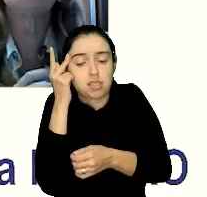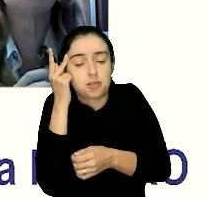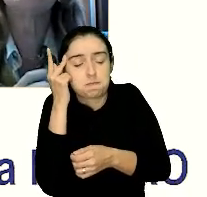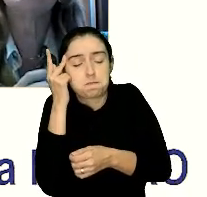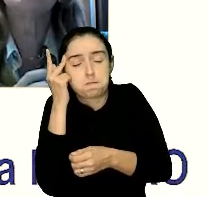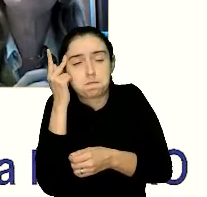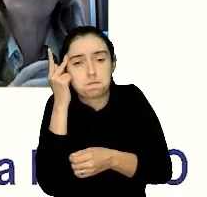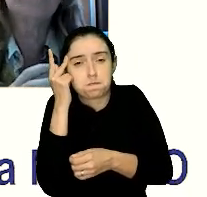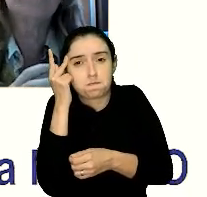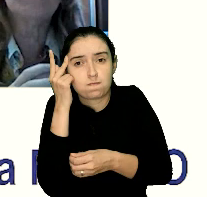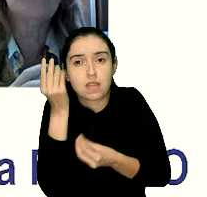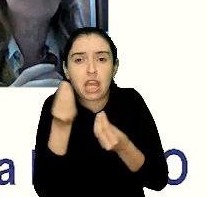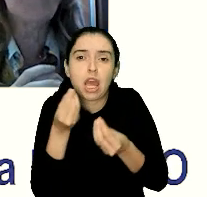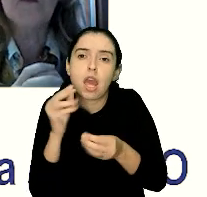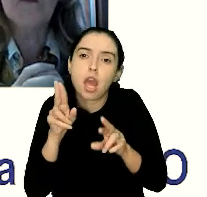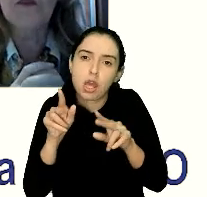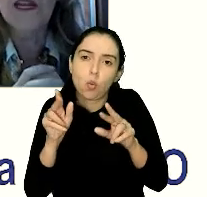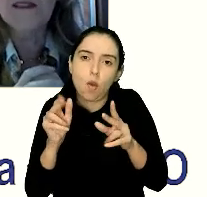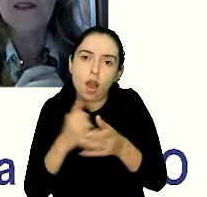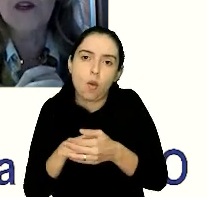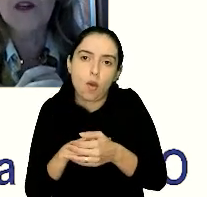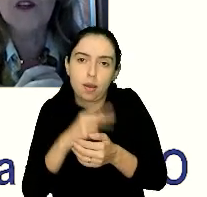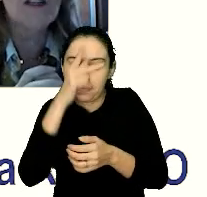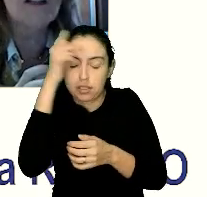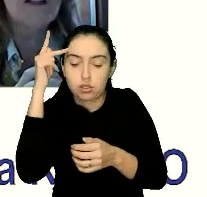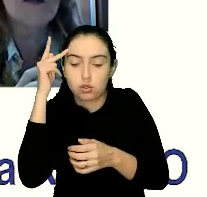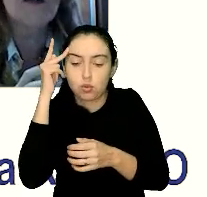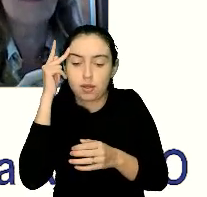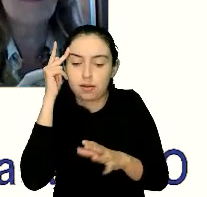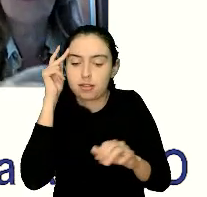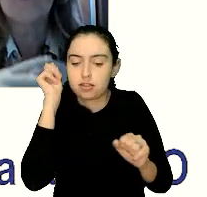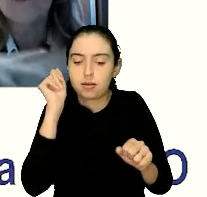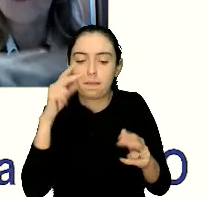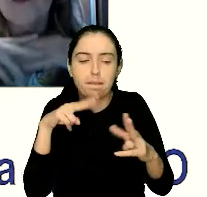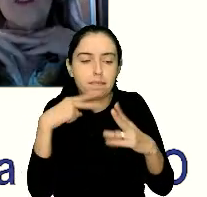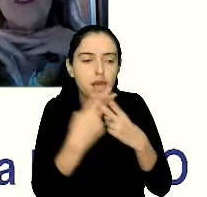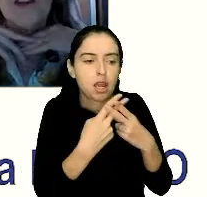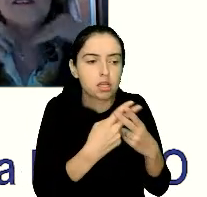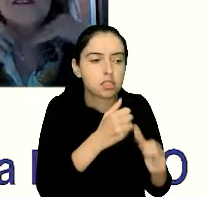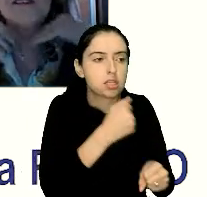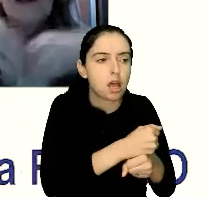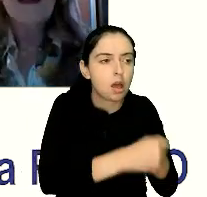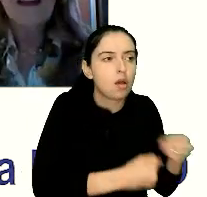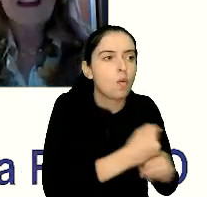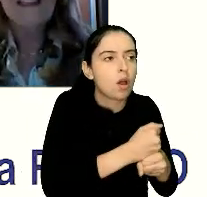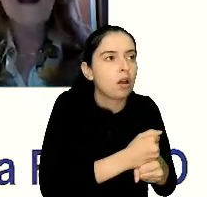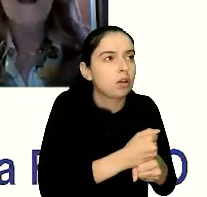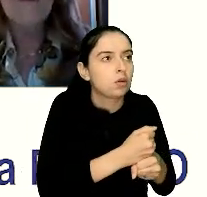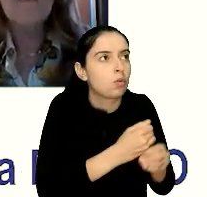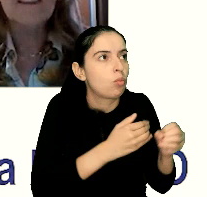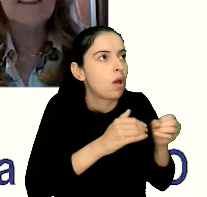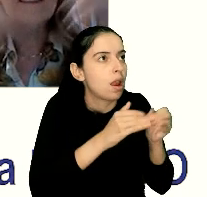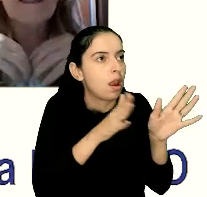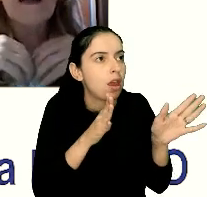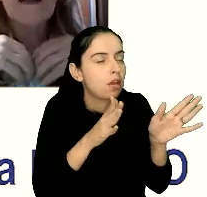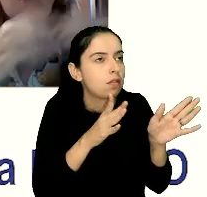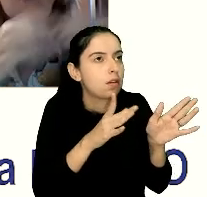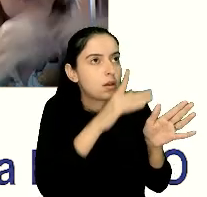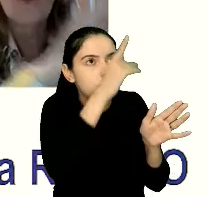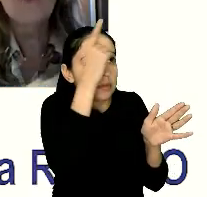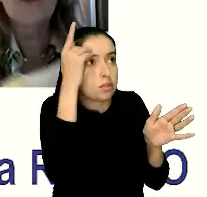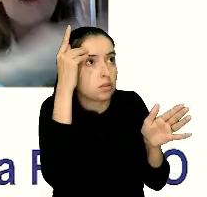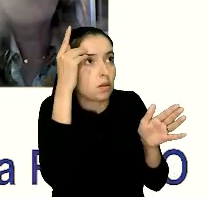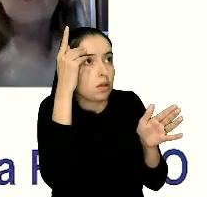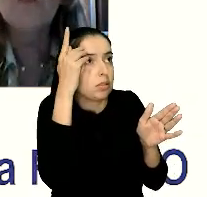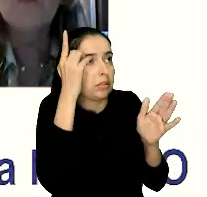que nem aquela pessoa que fica presa durante anos, etc., quando você solta, ela se acaba, né? Ela